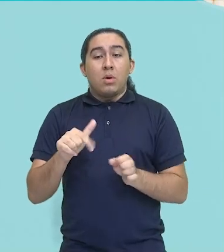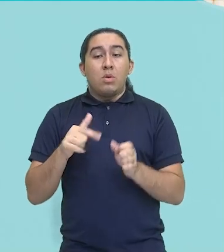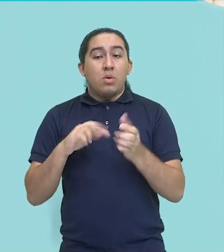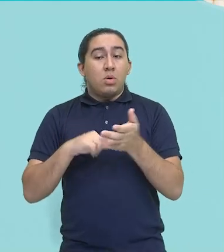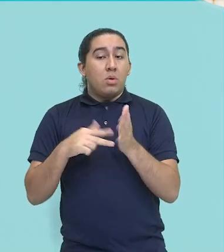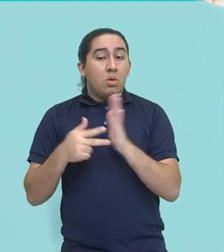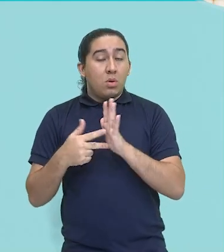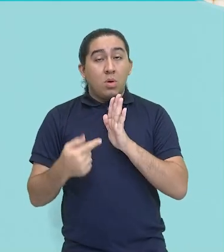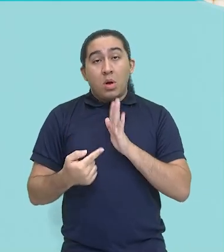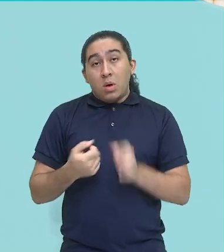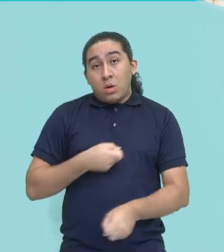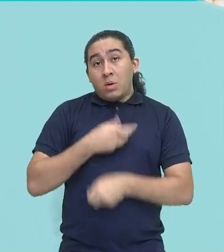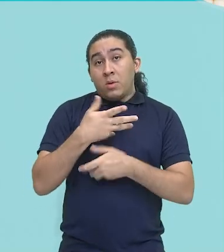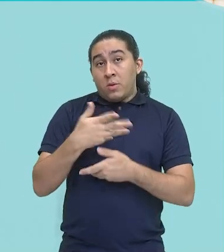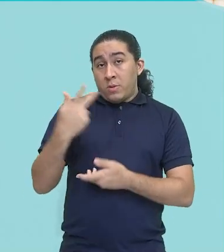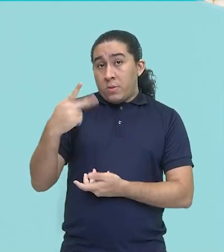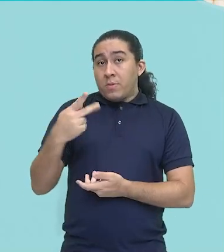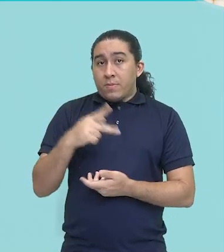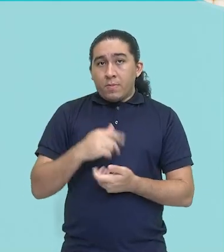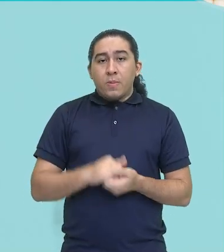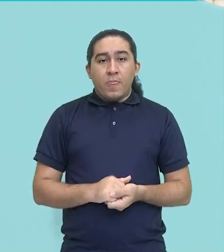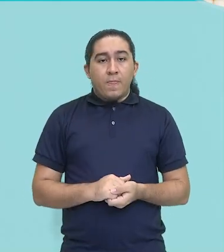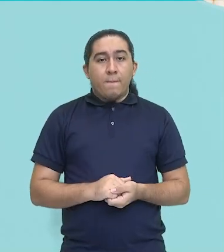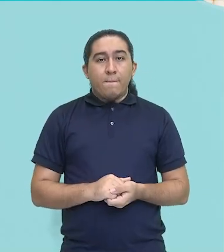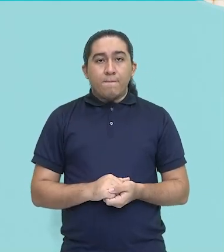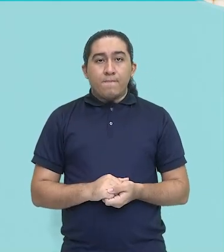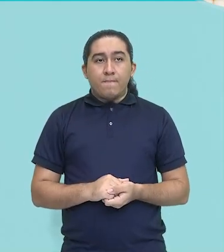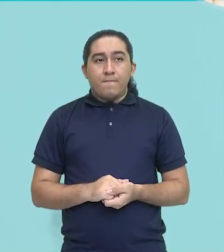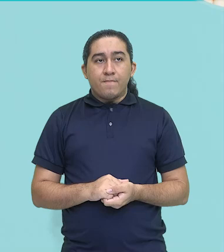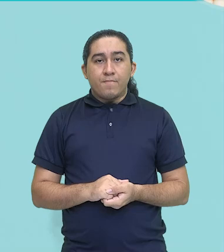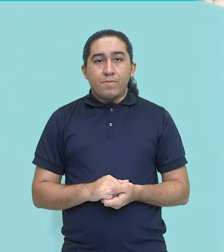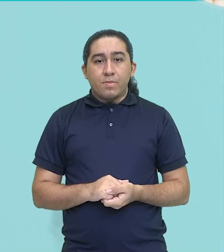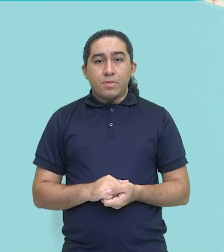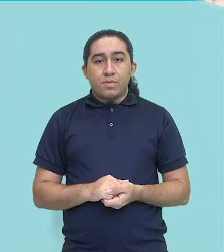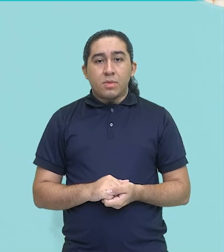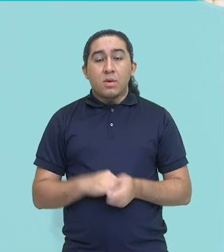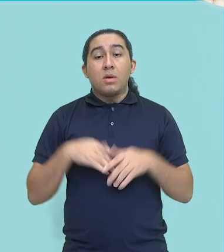quis transmitir, tá bom? Então, isso, a